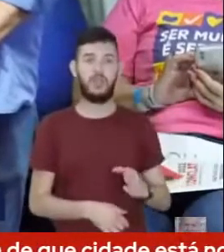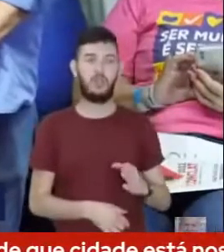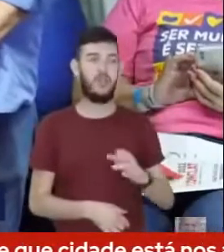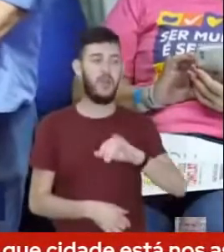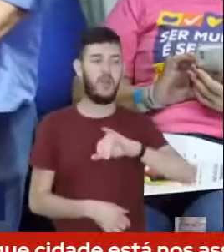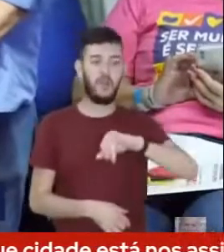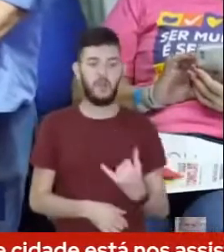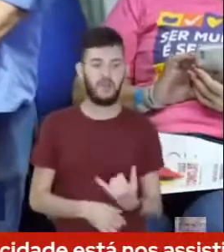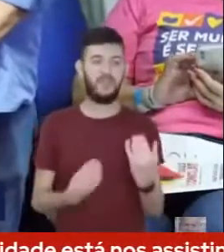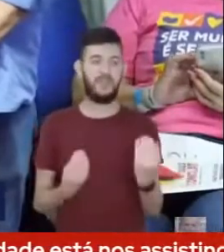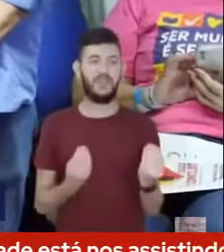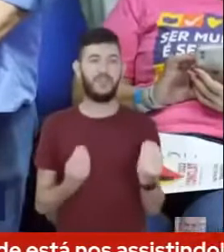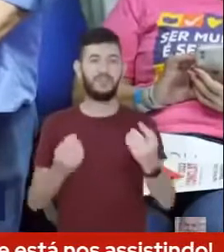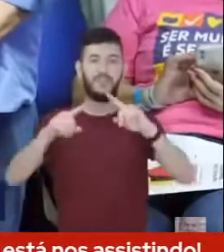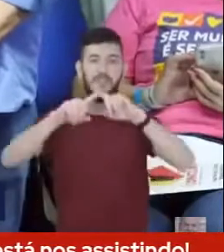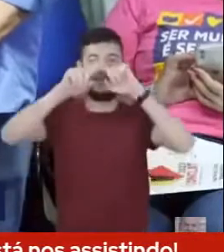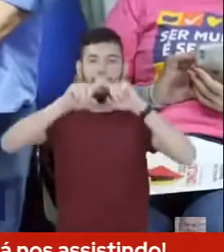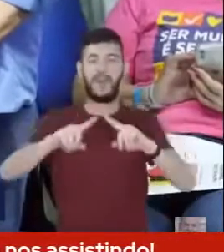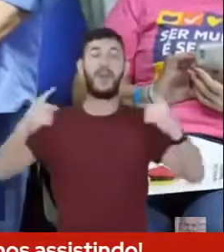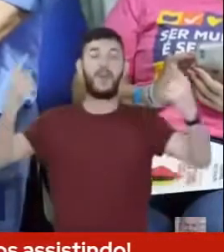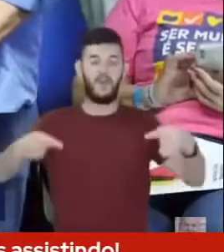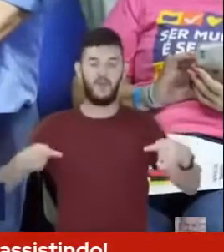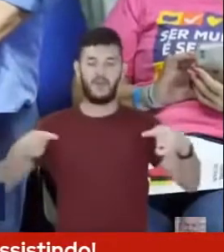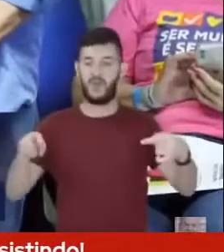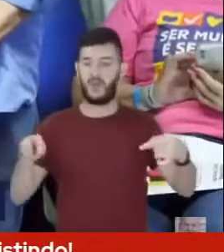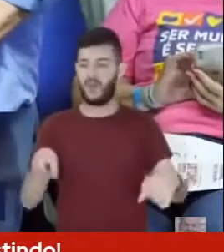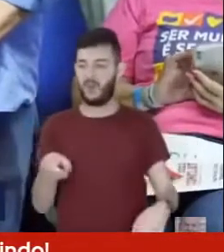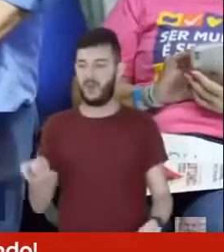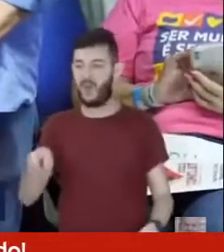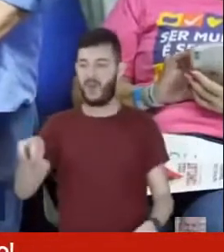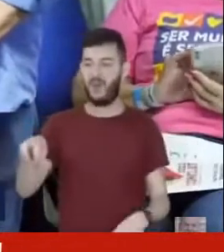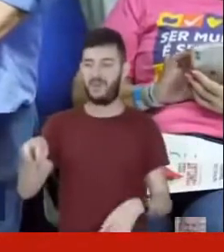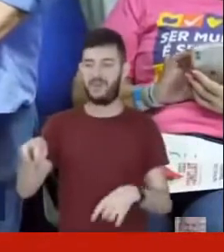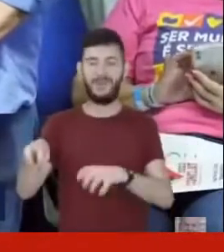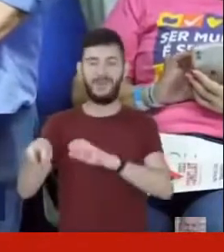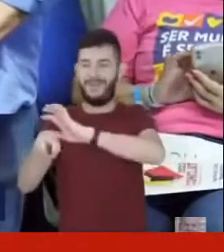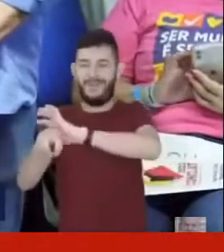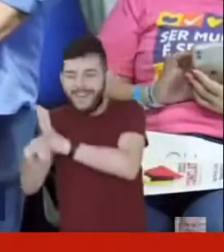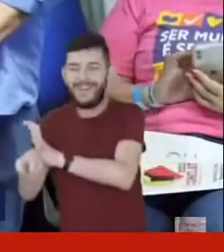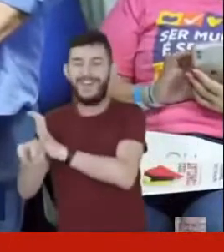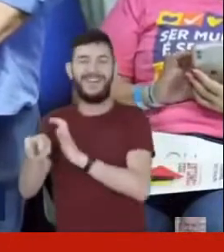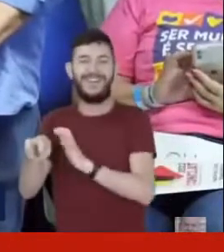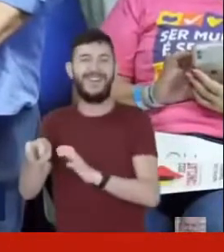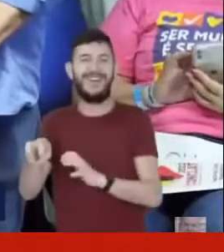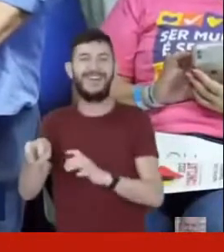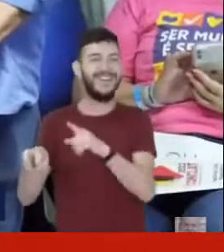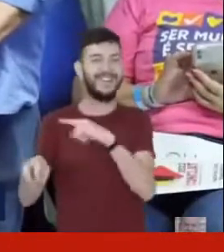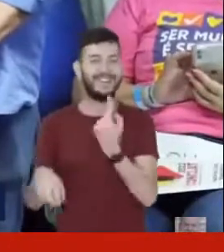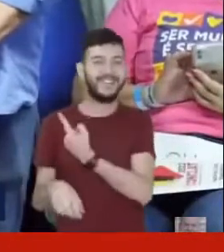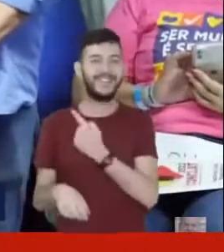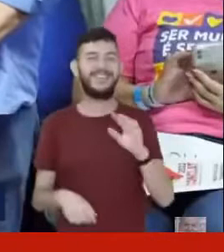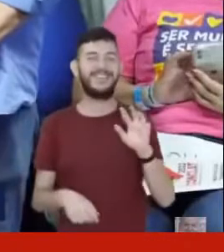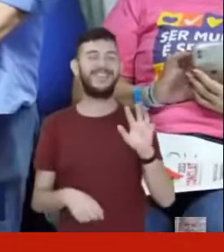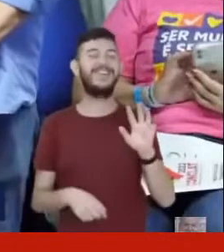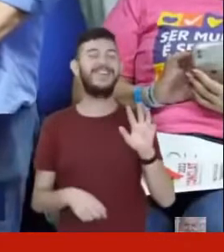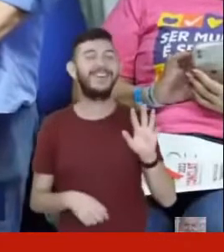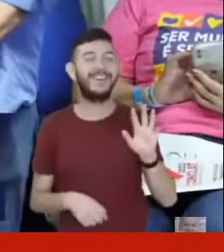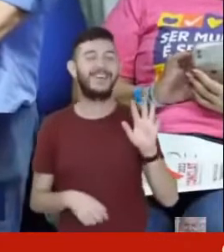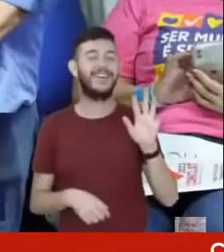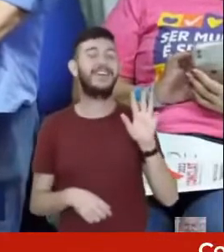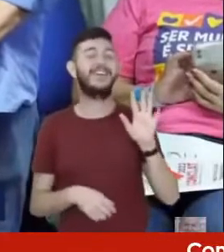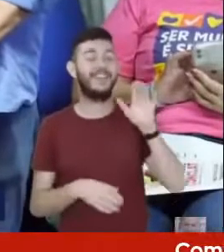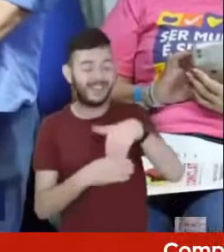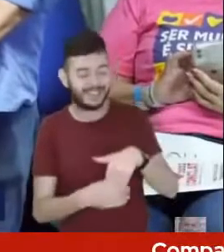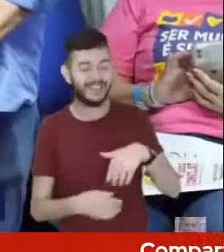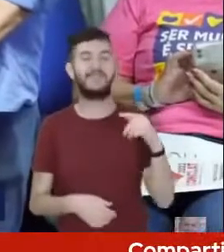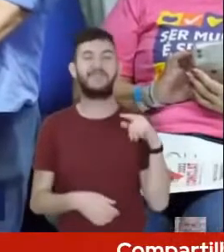Cobra se mata no ninho. Então vamos tentar ganhar a eleição e depende de cada um de nós. Se nós fazermos a nossa